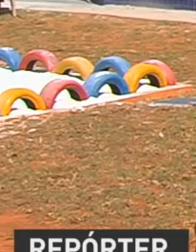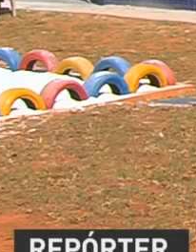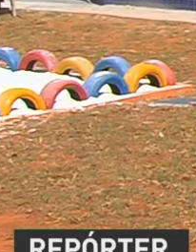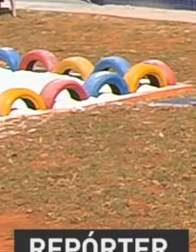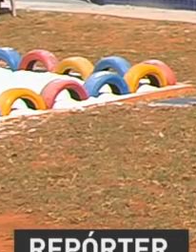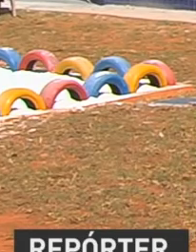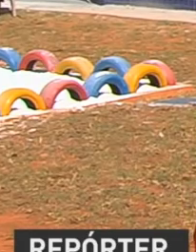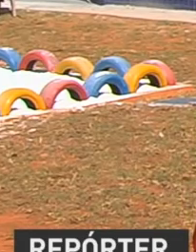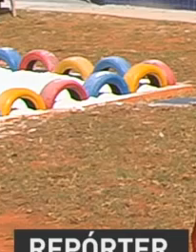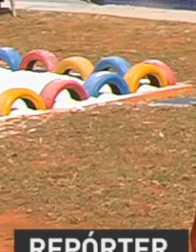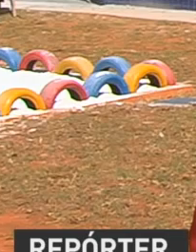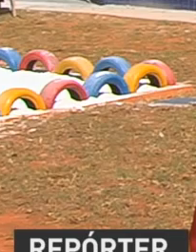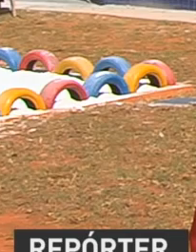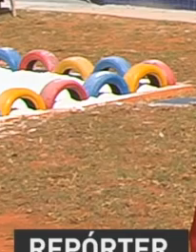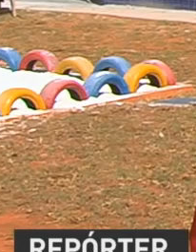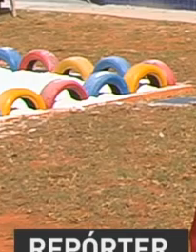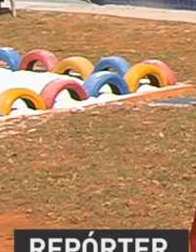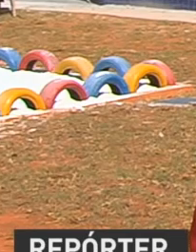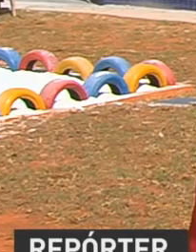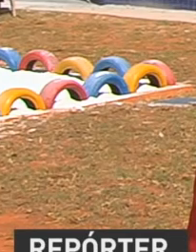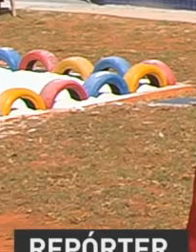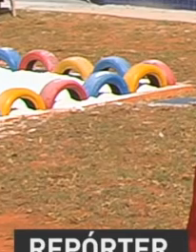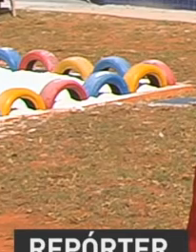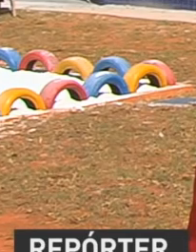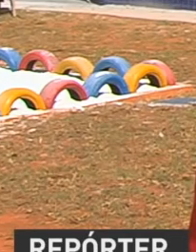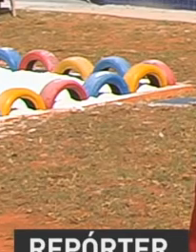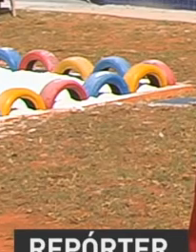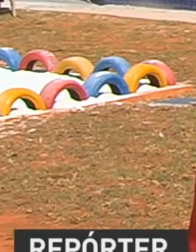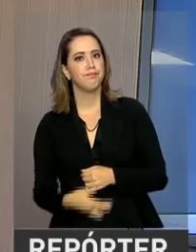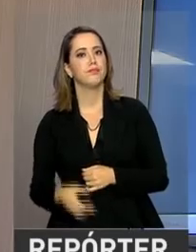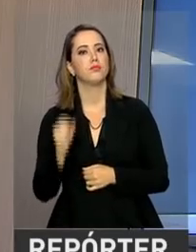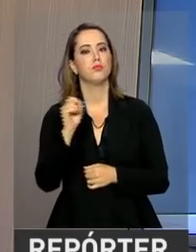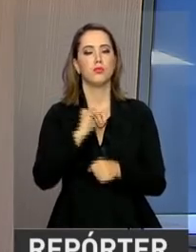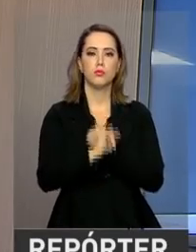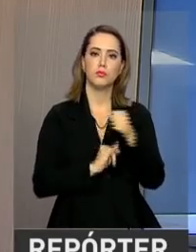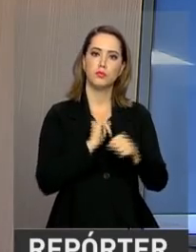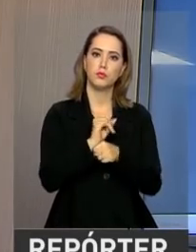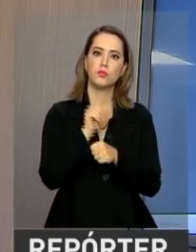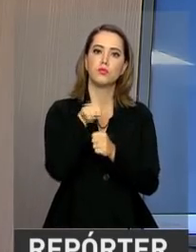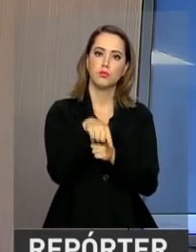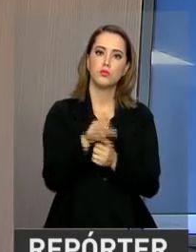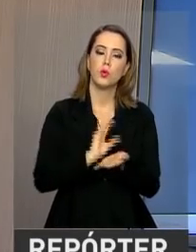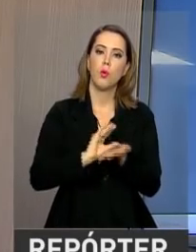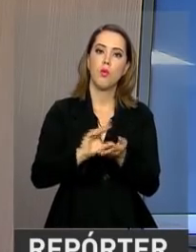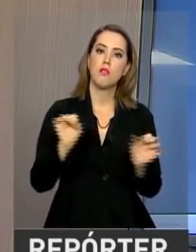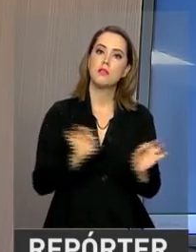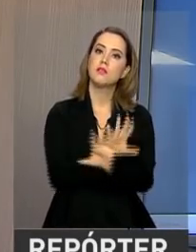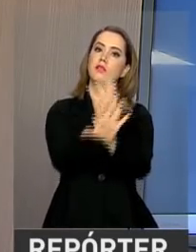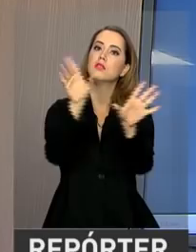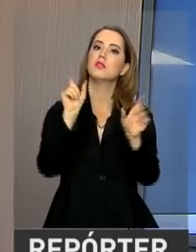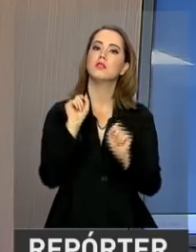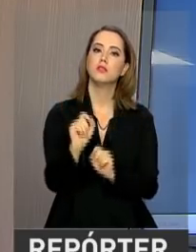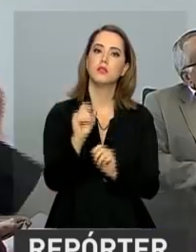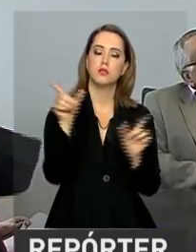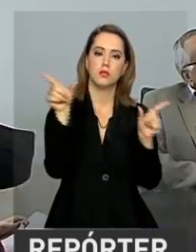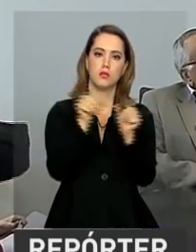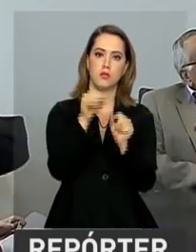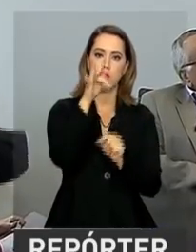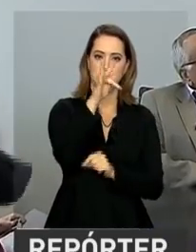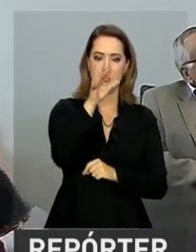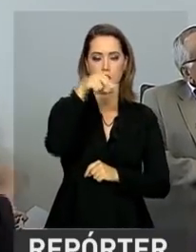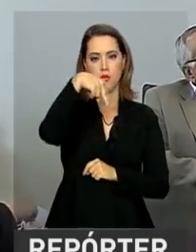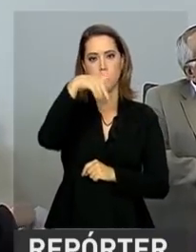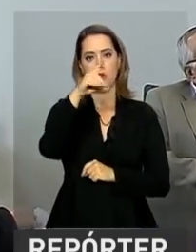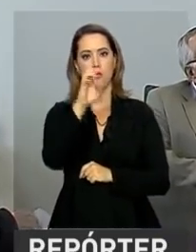Todas as informações já estão disponíveis em uma página na internet. é o sistema de transparência pública do FNDE